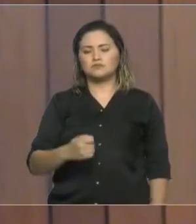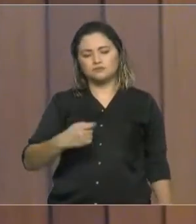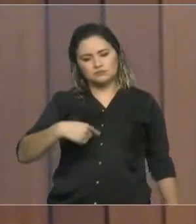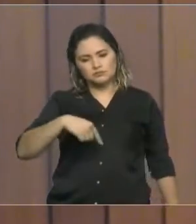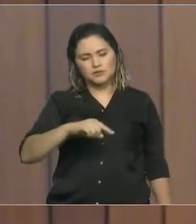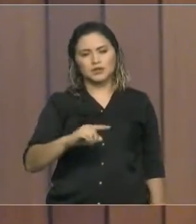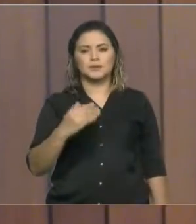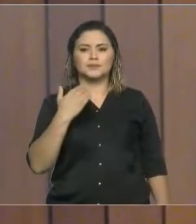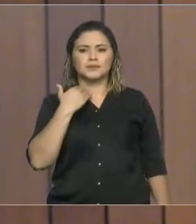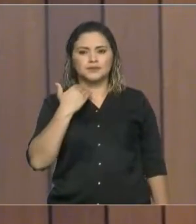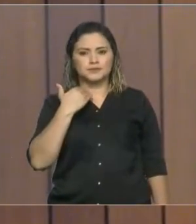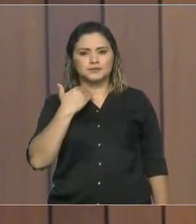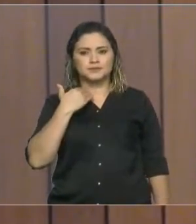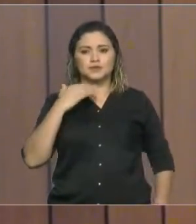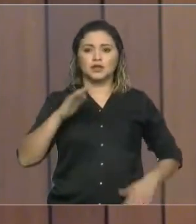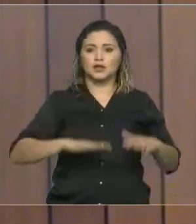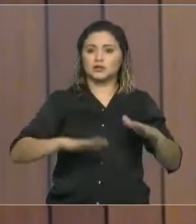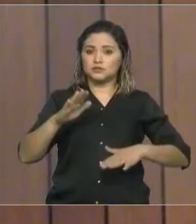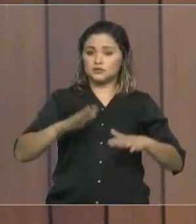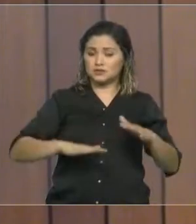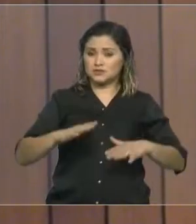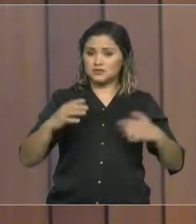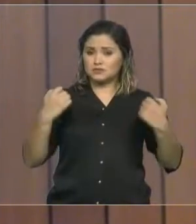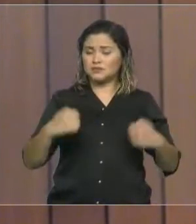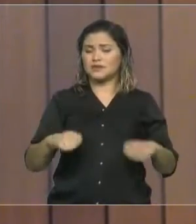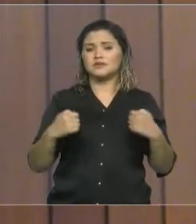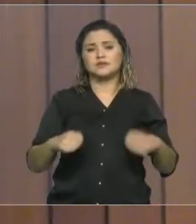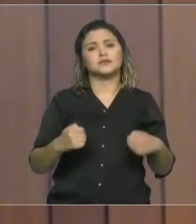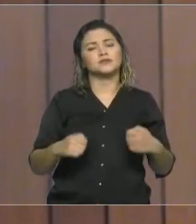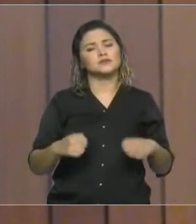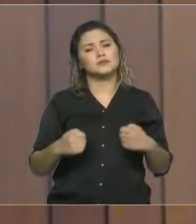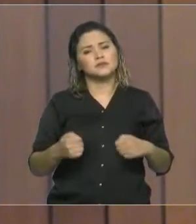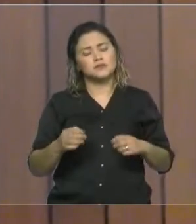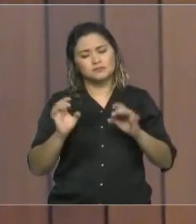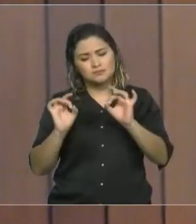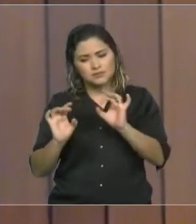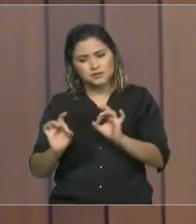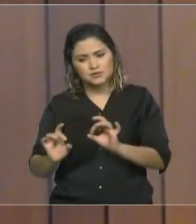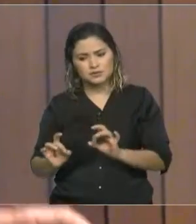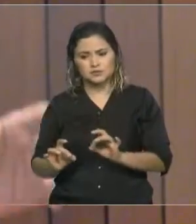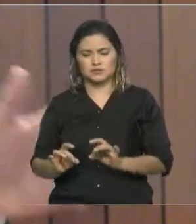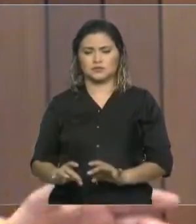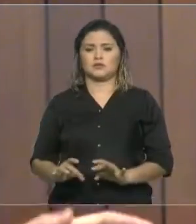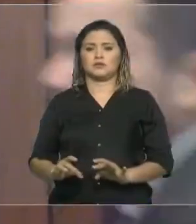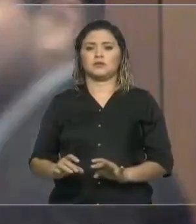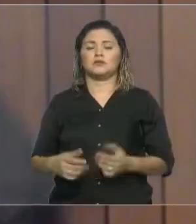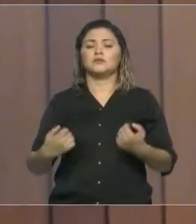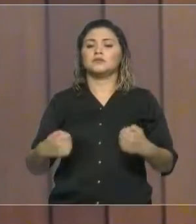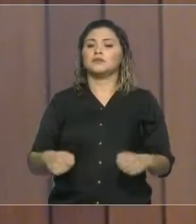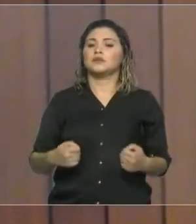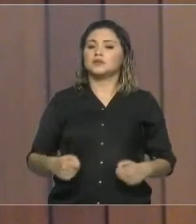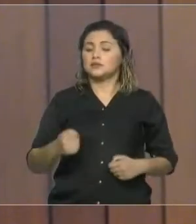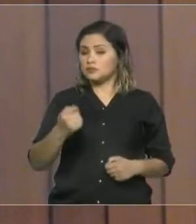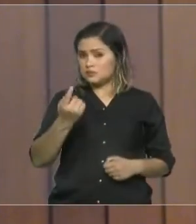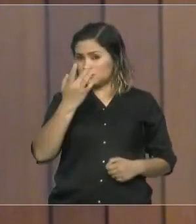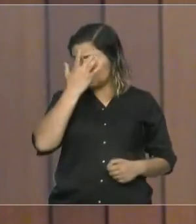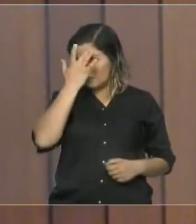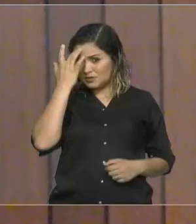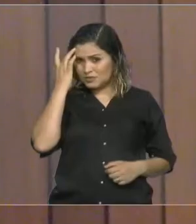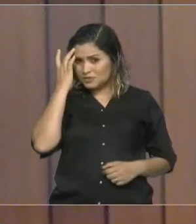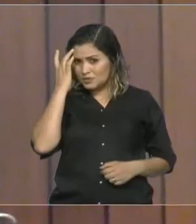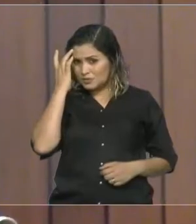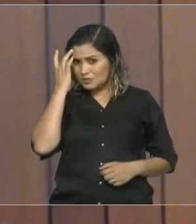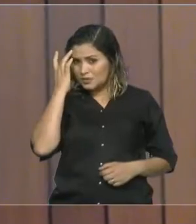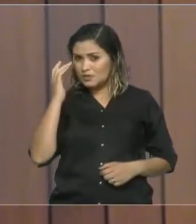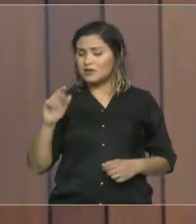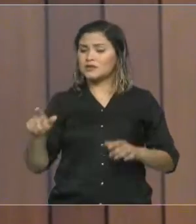caixa eletrônico, e às vezes precisa de um atendimento especial, precisa de alguém para orientá-los, para que